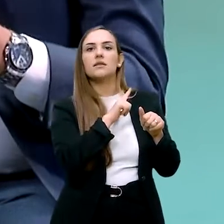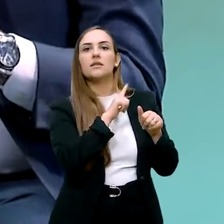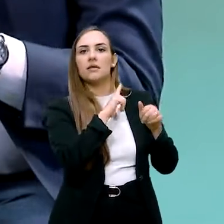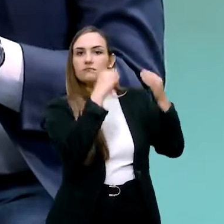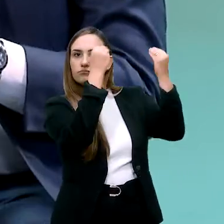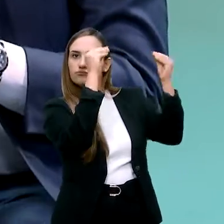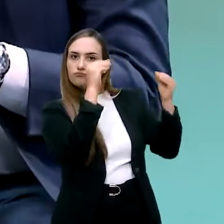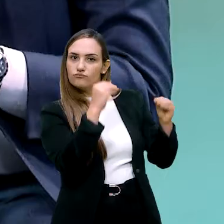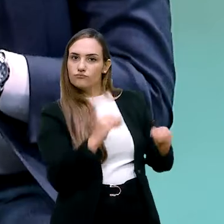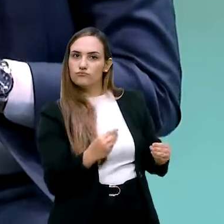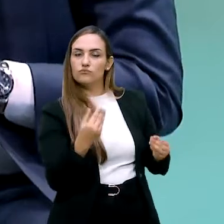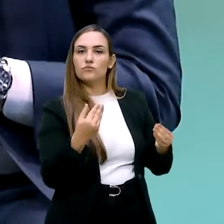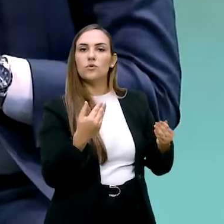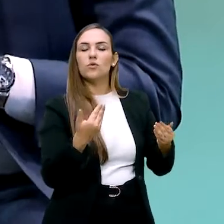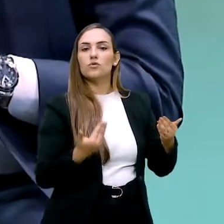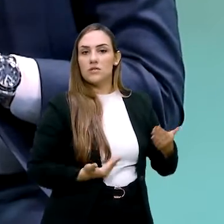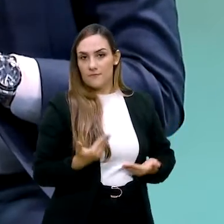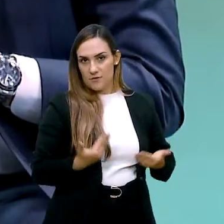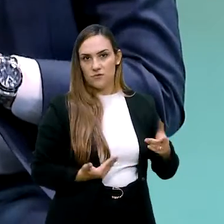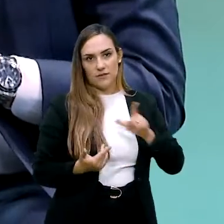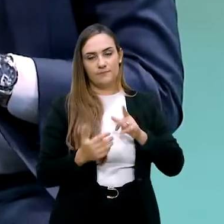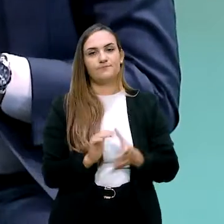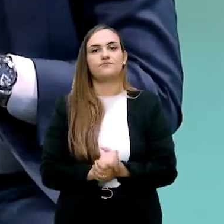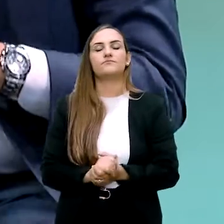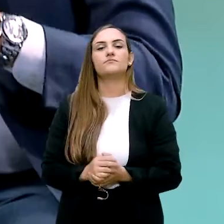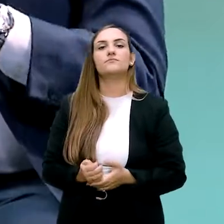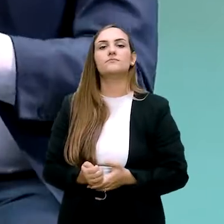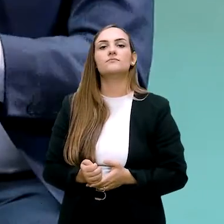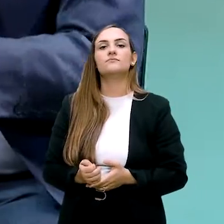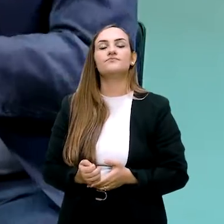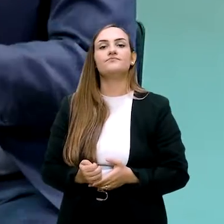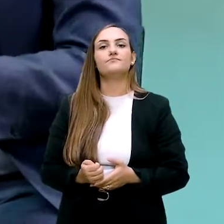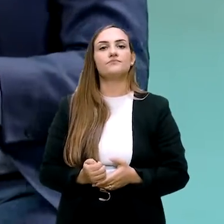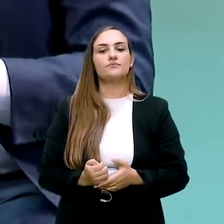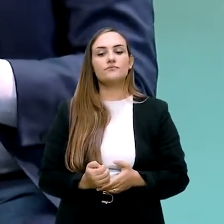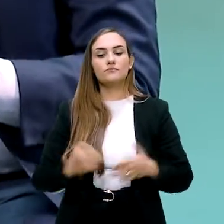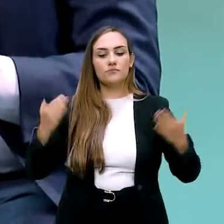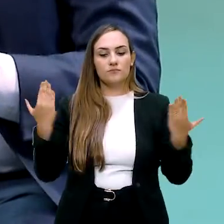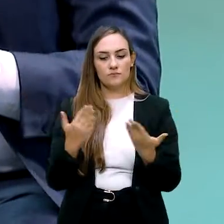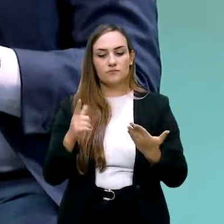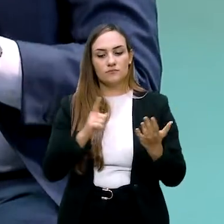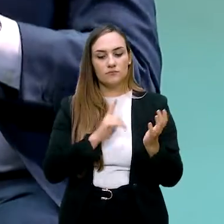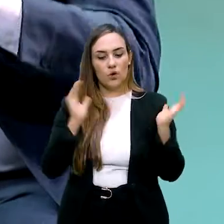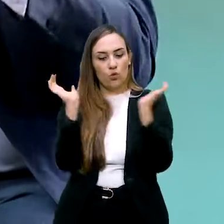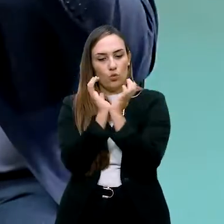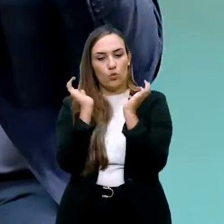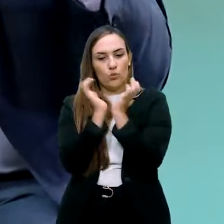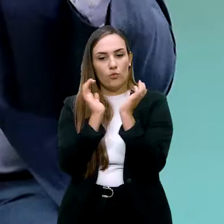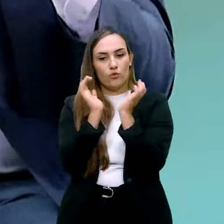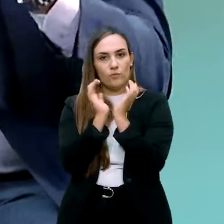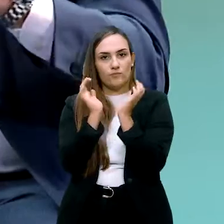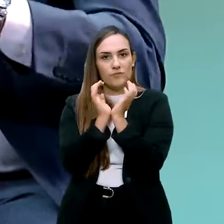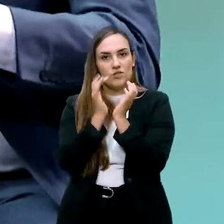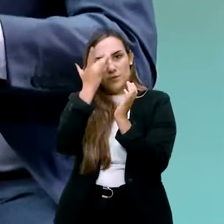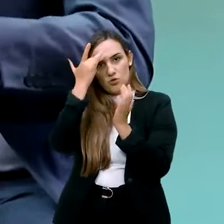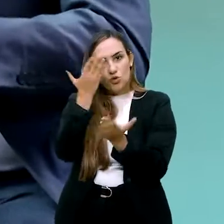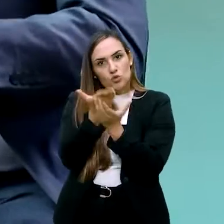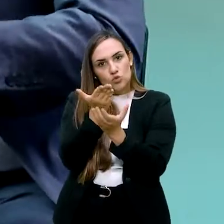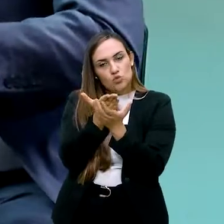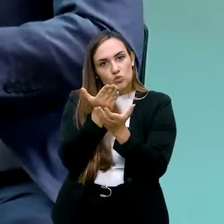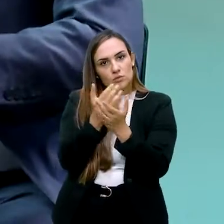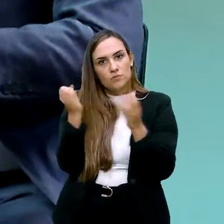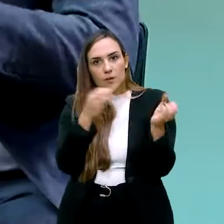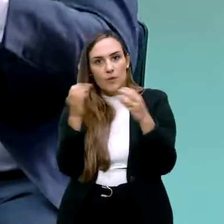alteração na lei dos planos de saúde que criou a Comissão de Atualização do rol. Porque antes nós tínhamos uma realidade